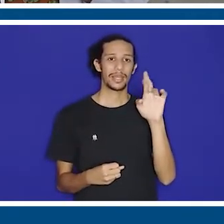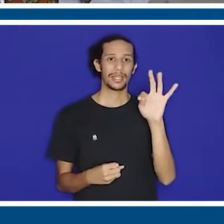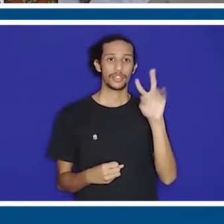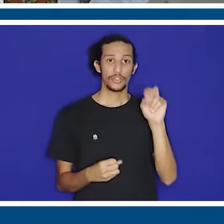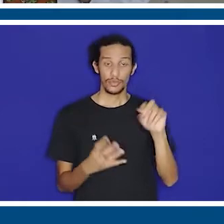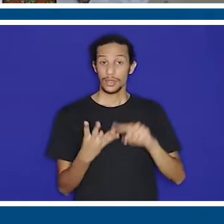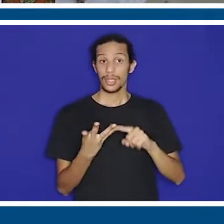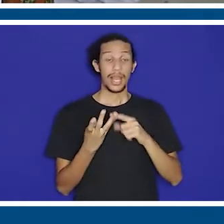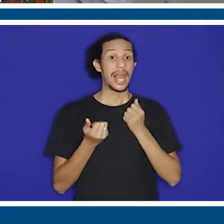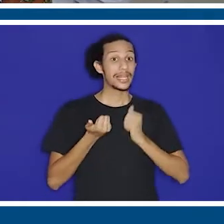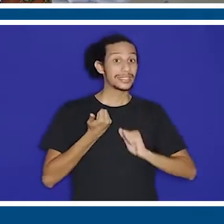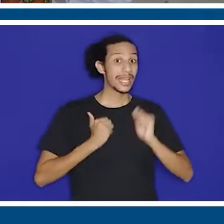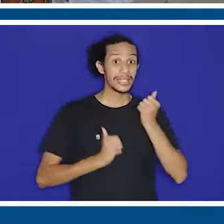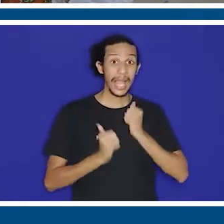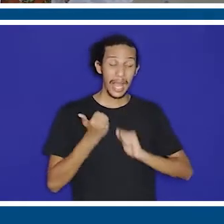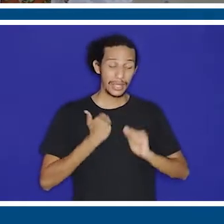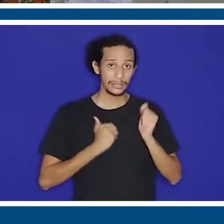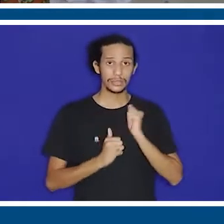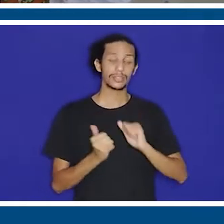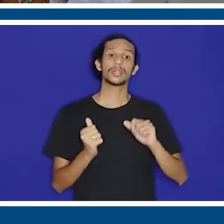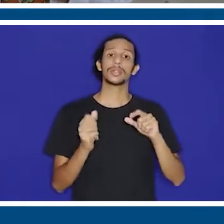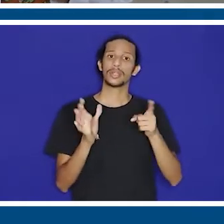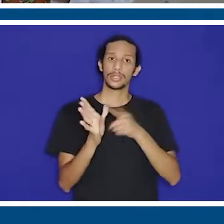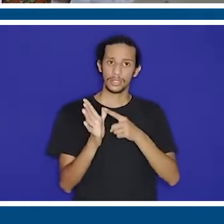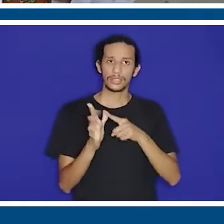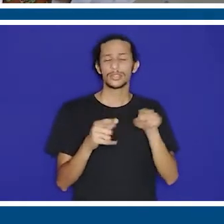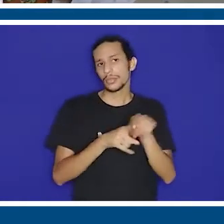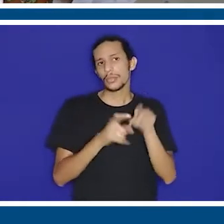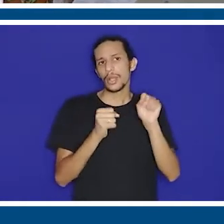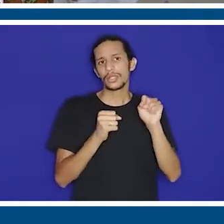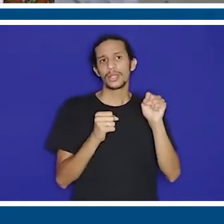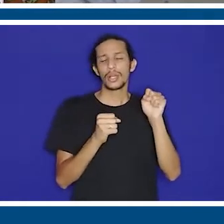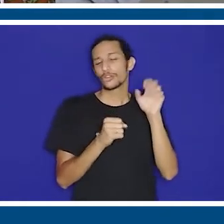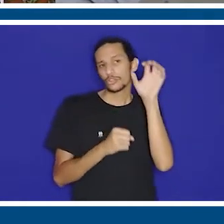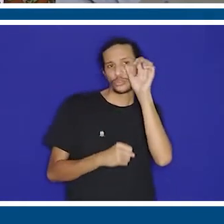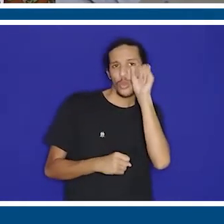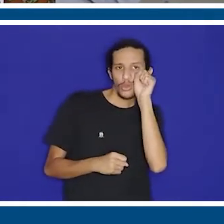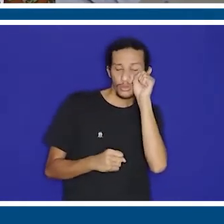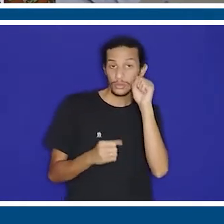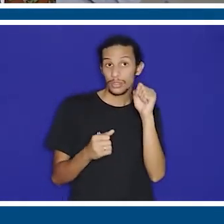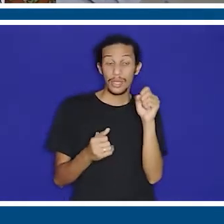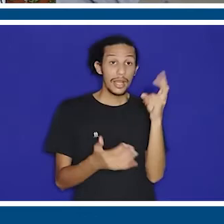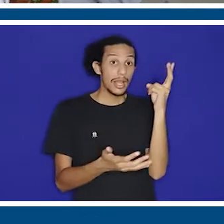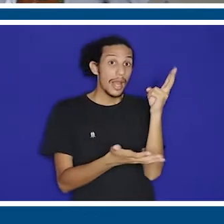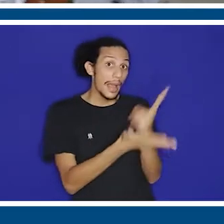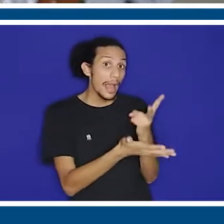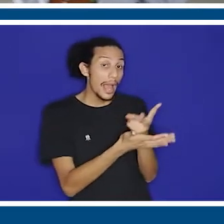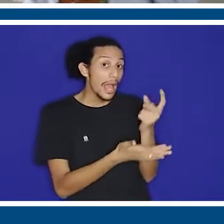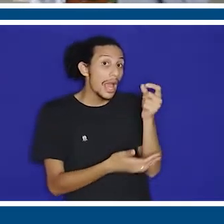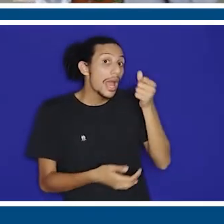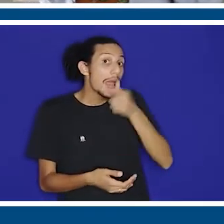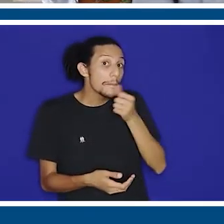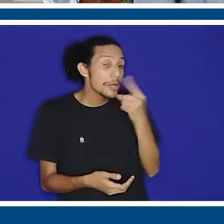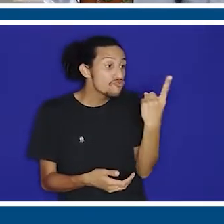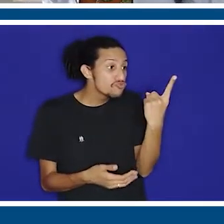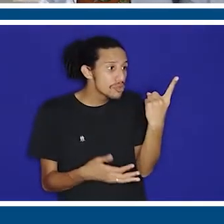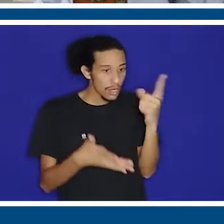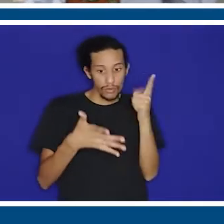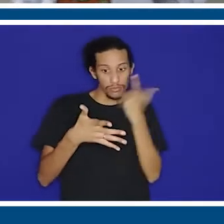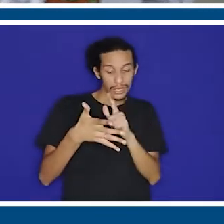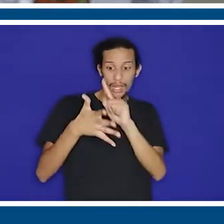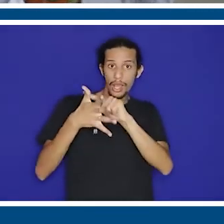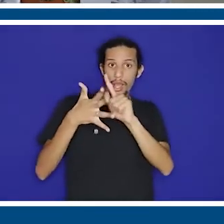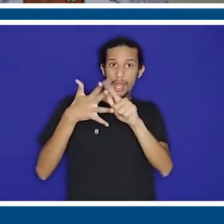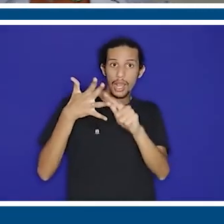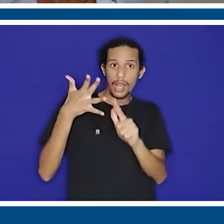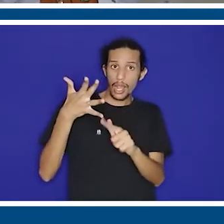ansiedade, e pode ser um indutor do sono. Então, no mesmo medicamento, eu tenho algumas